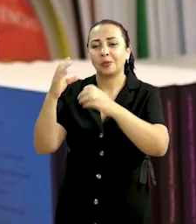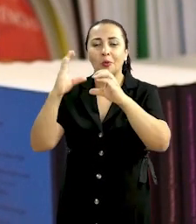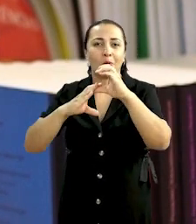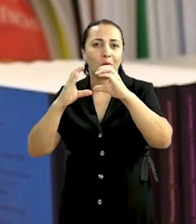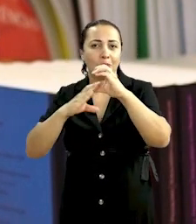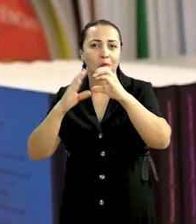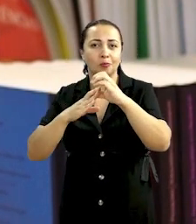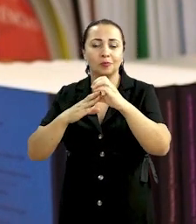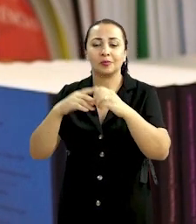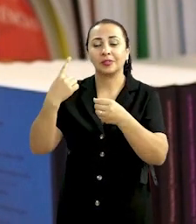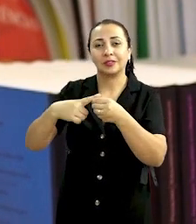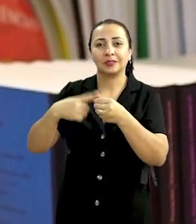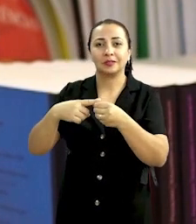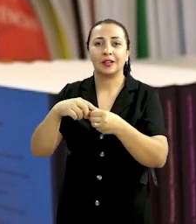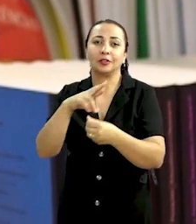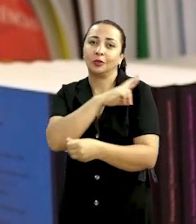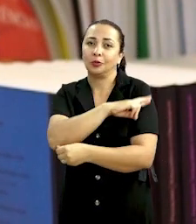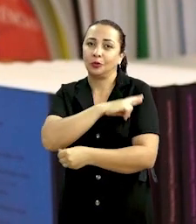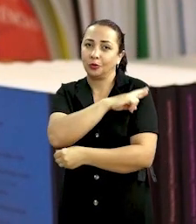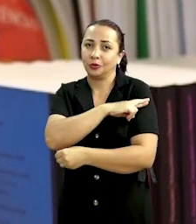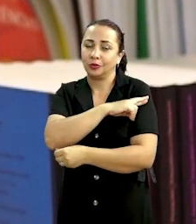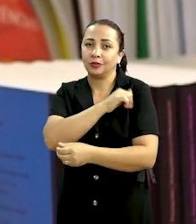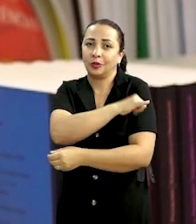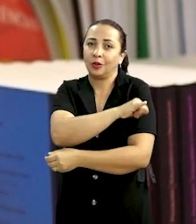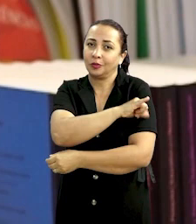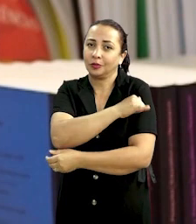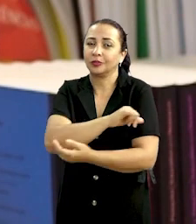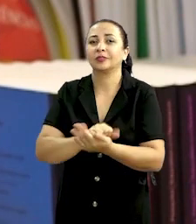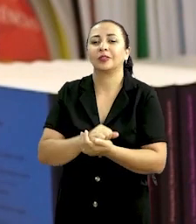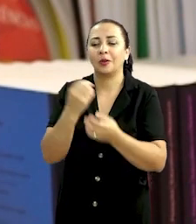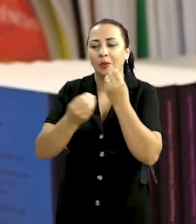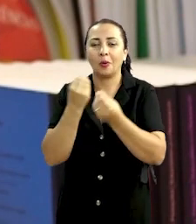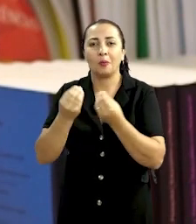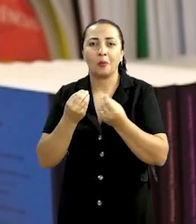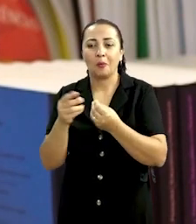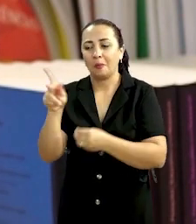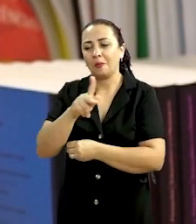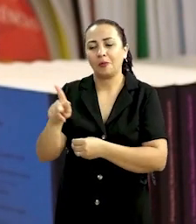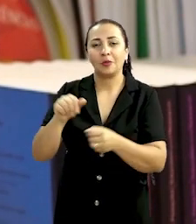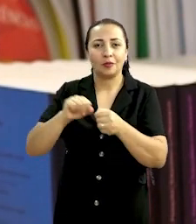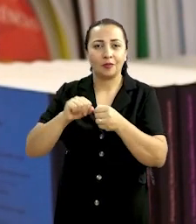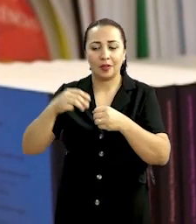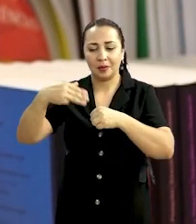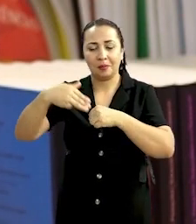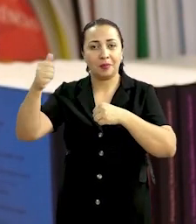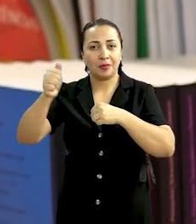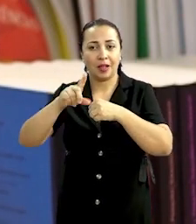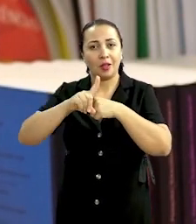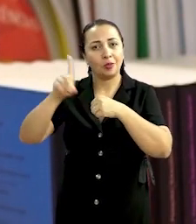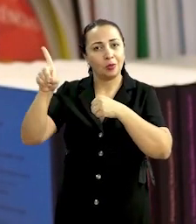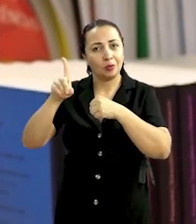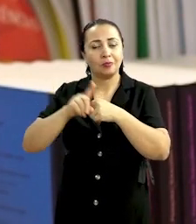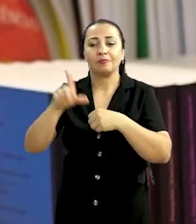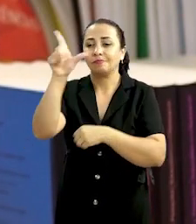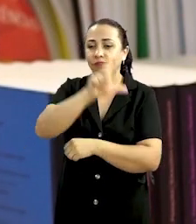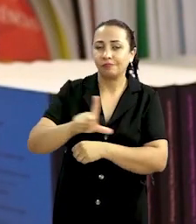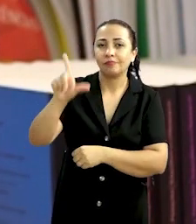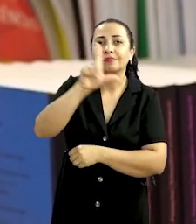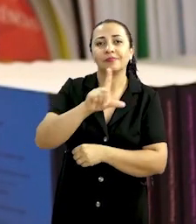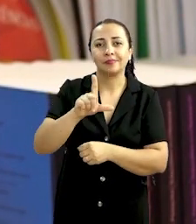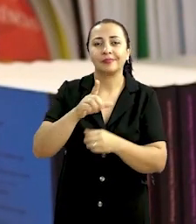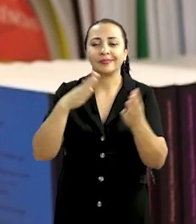a um concurso no Rio de Janeiro como professora, né? Fez mestrado e doutorado